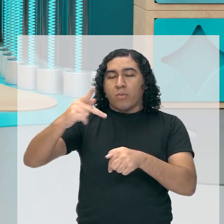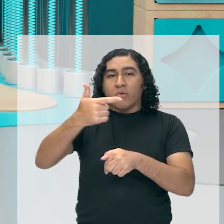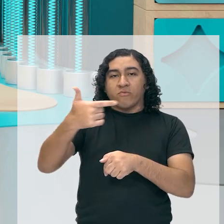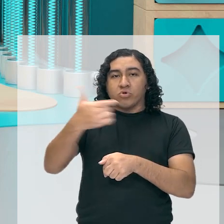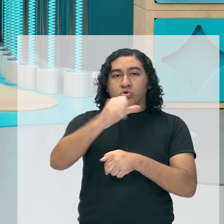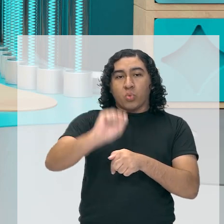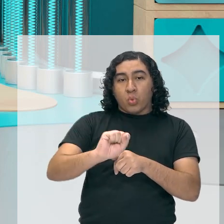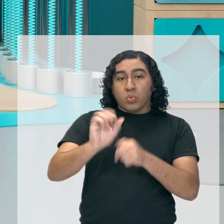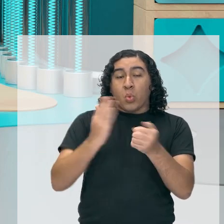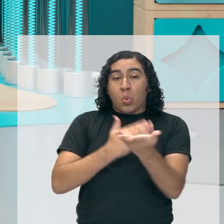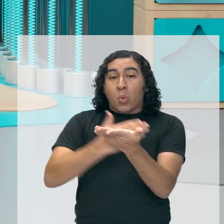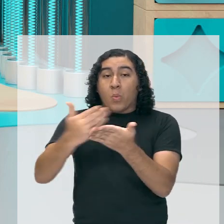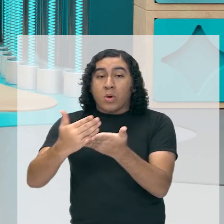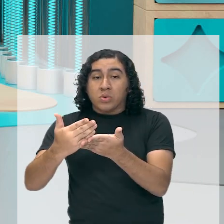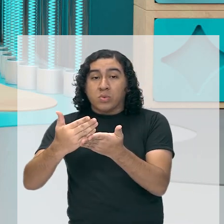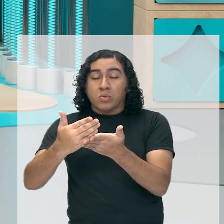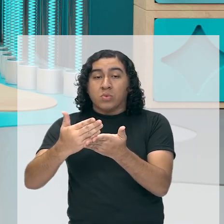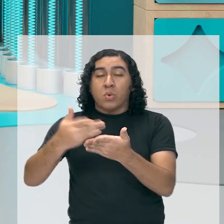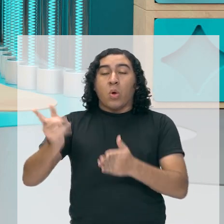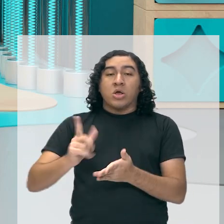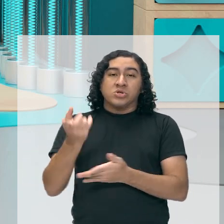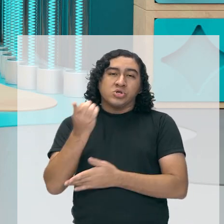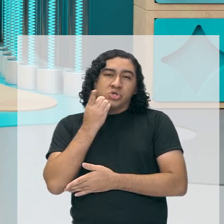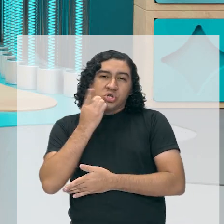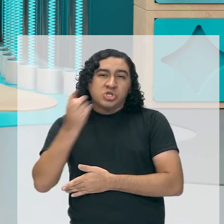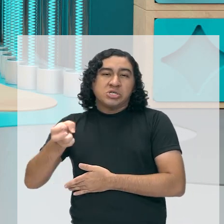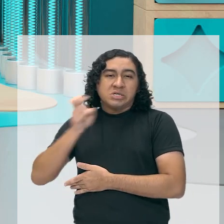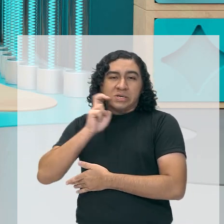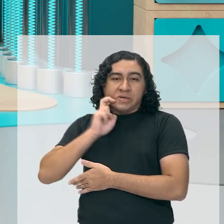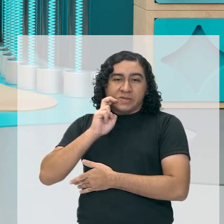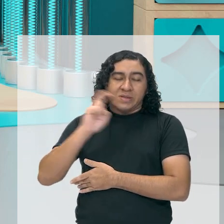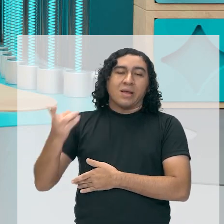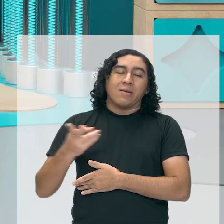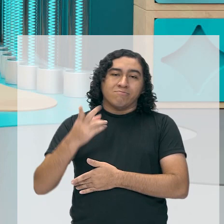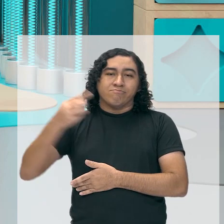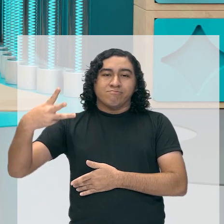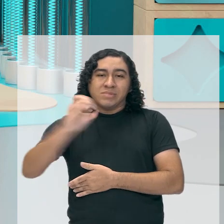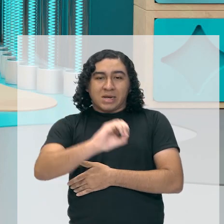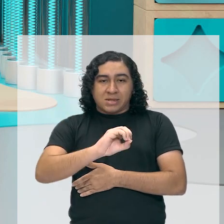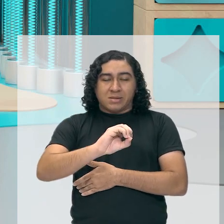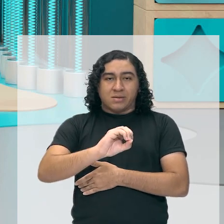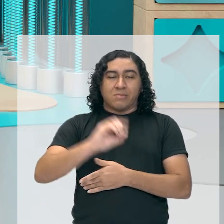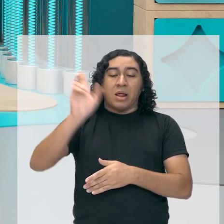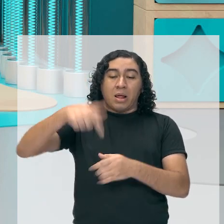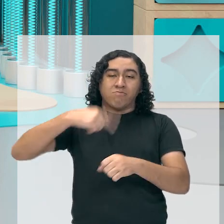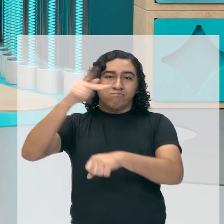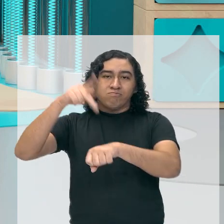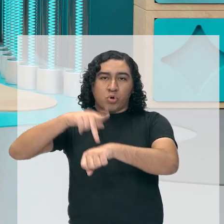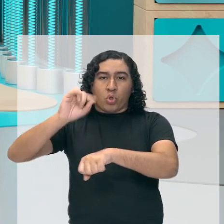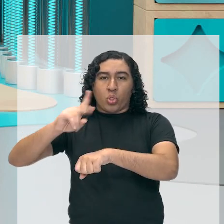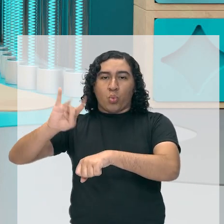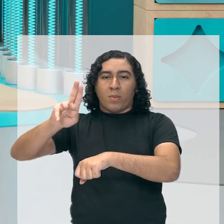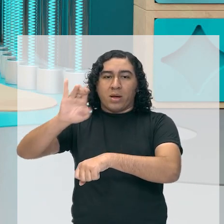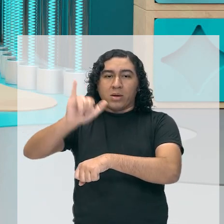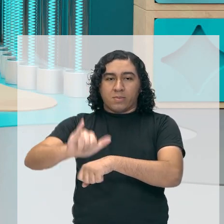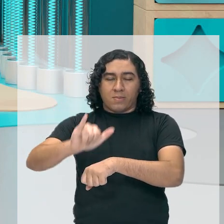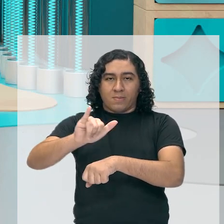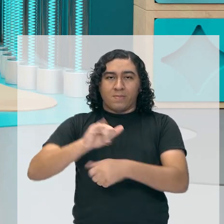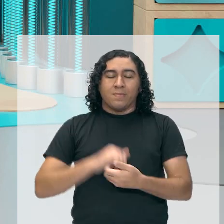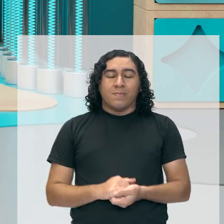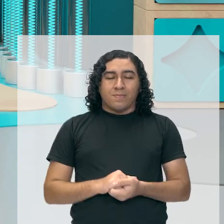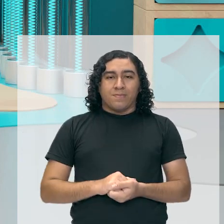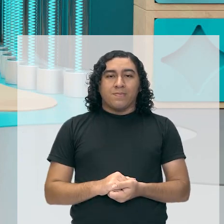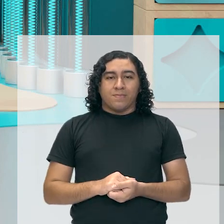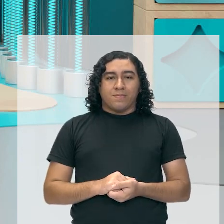dia 30, em Dubai, nos Emirados Árabes Unidos, ok? Observem que esse enunciado aqui, gente, eu